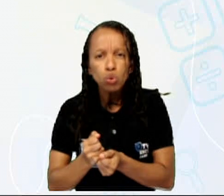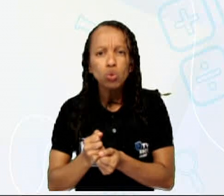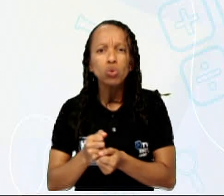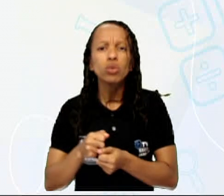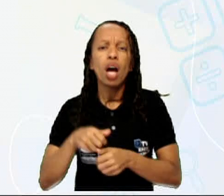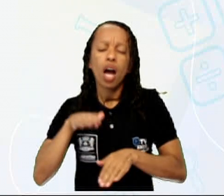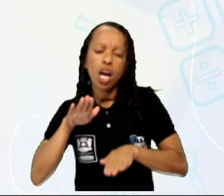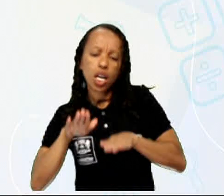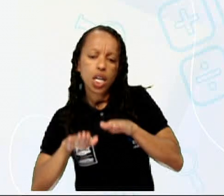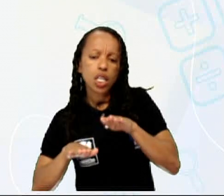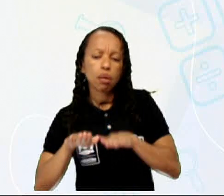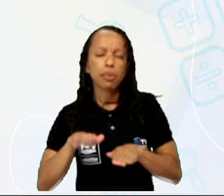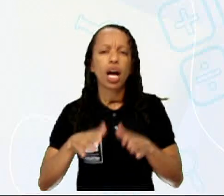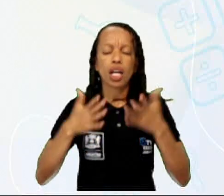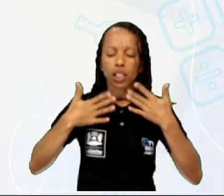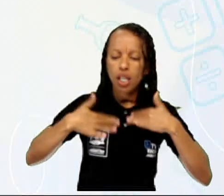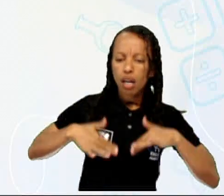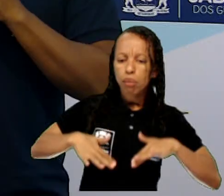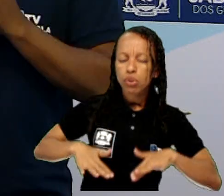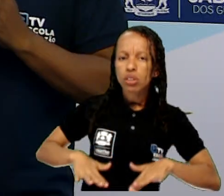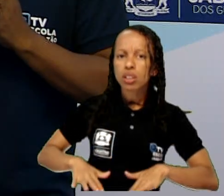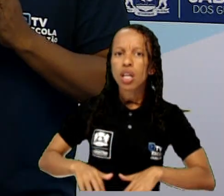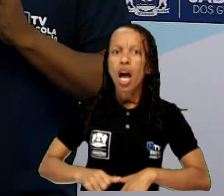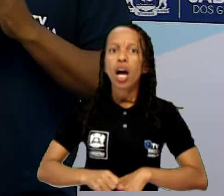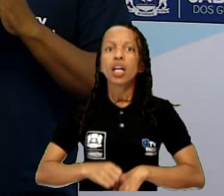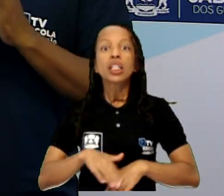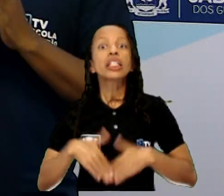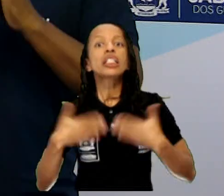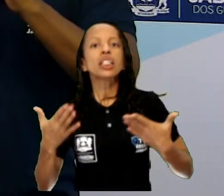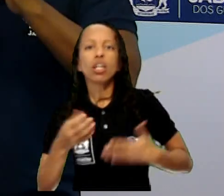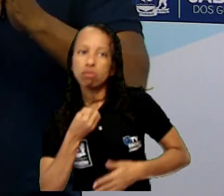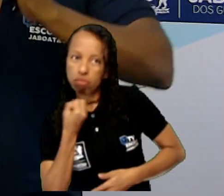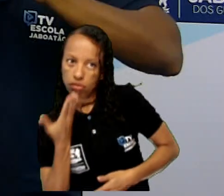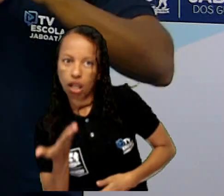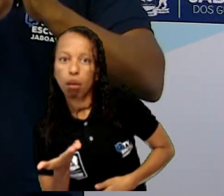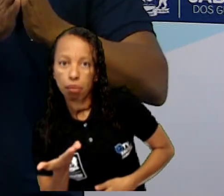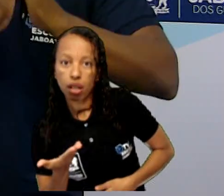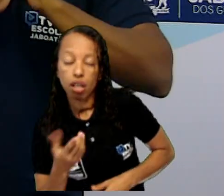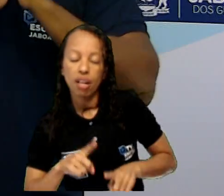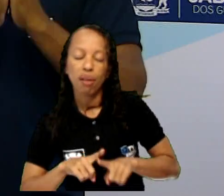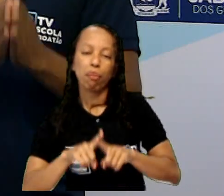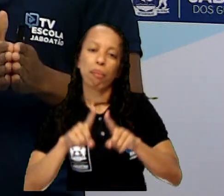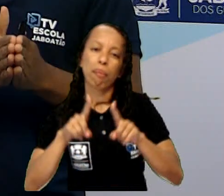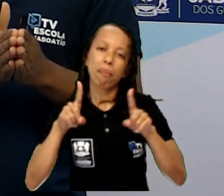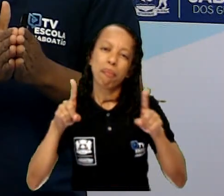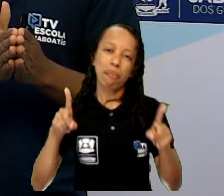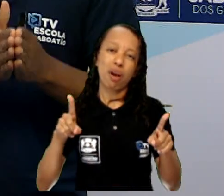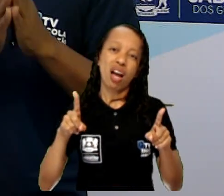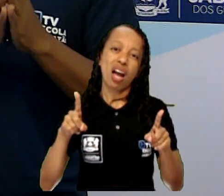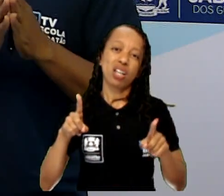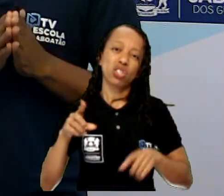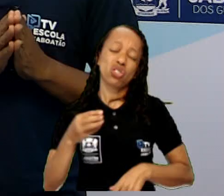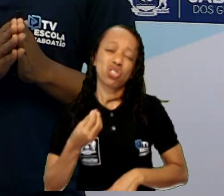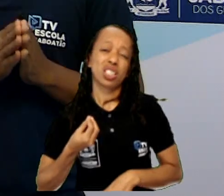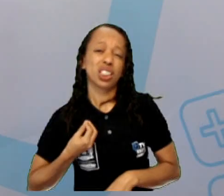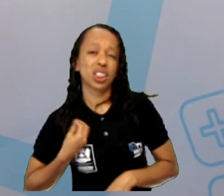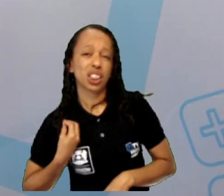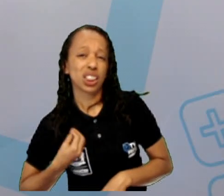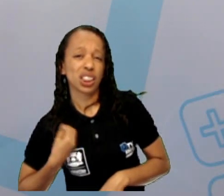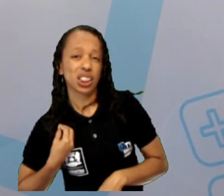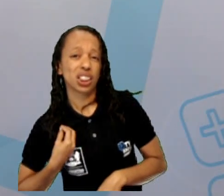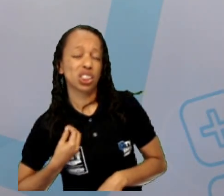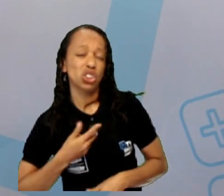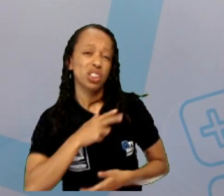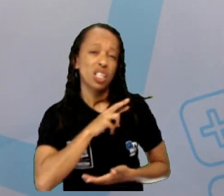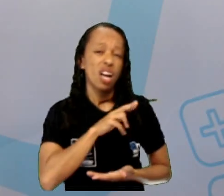Mas existem alguns fatores que podem causar desequilíbrio ecológico. O que é o desequilíbrio